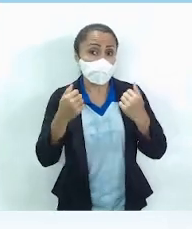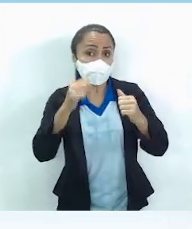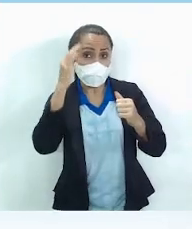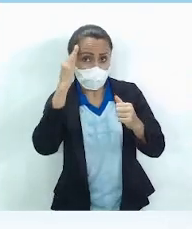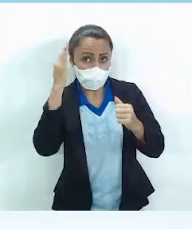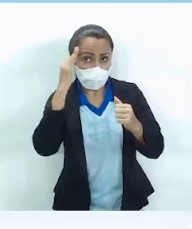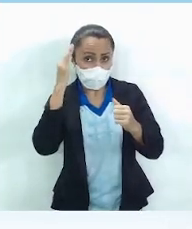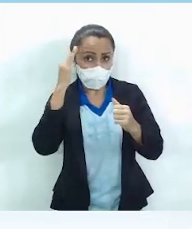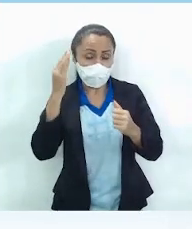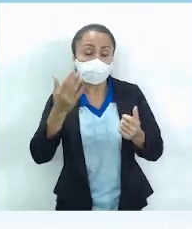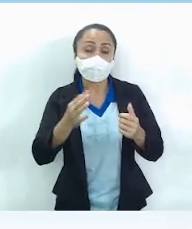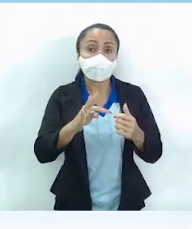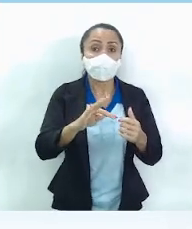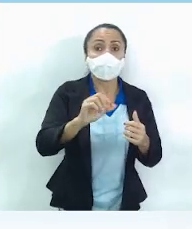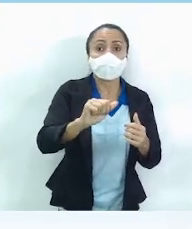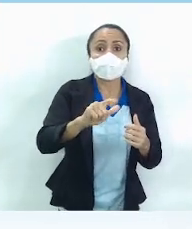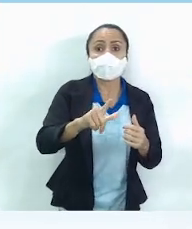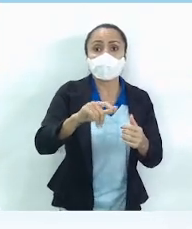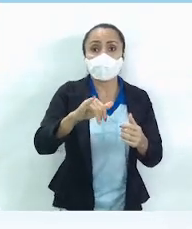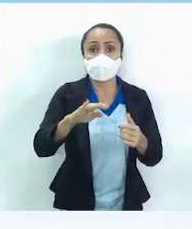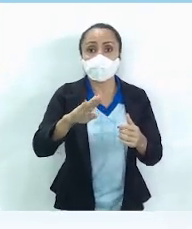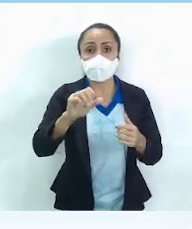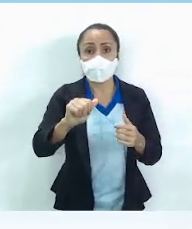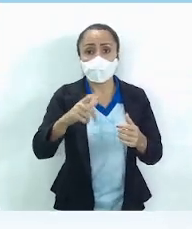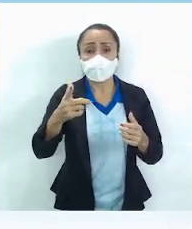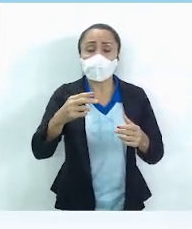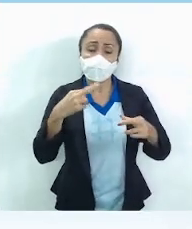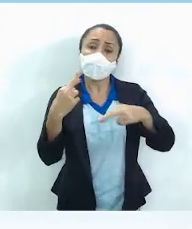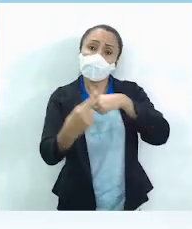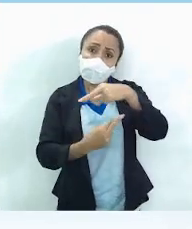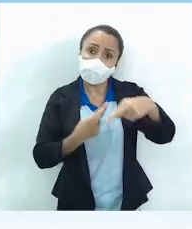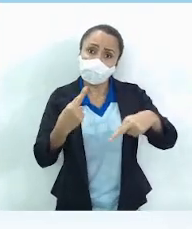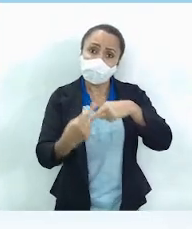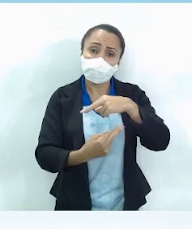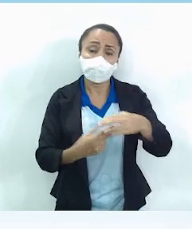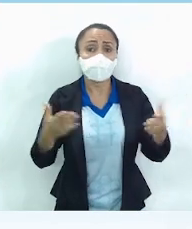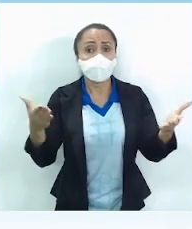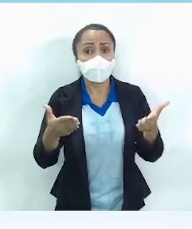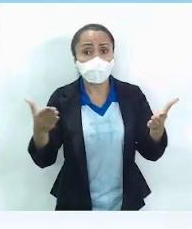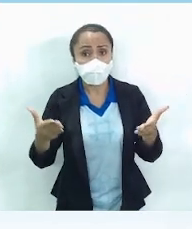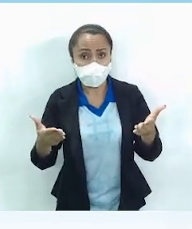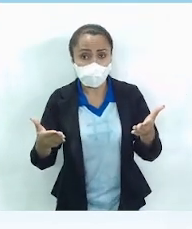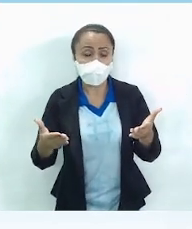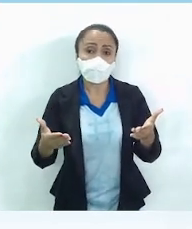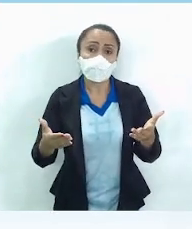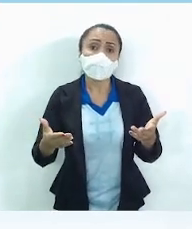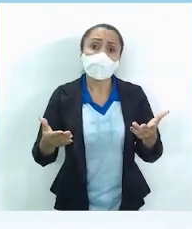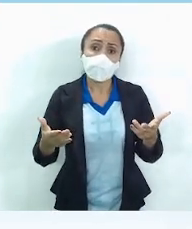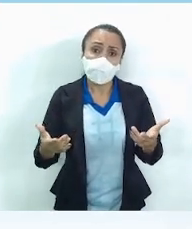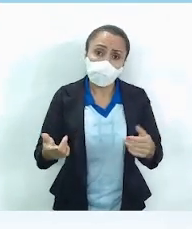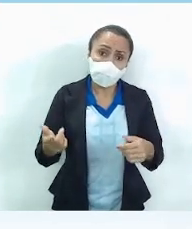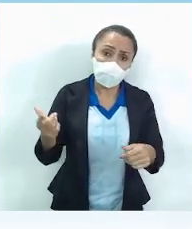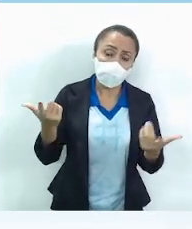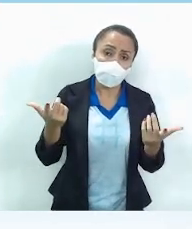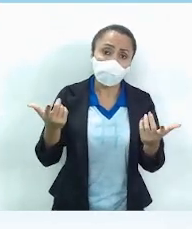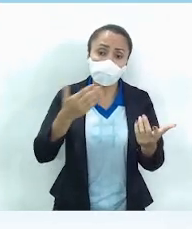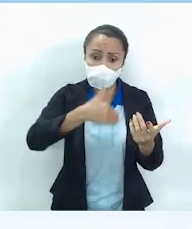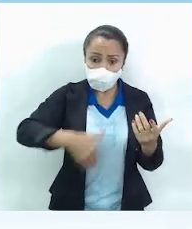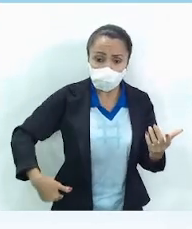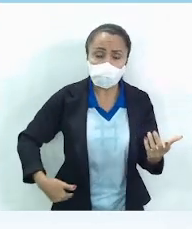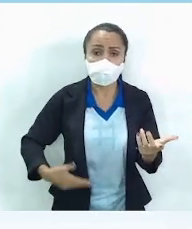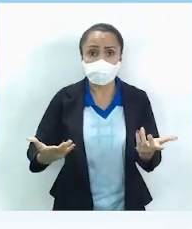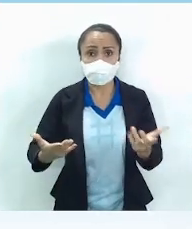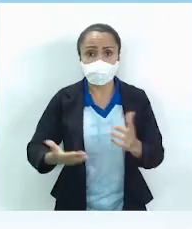que o Talibã era um grupo revolucionário e hoje é um governo. E hoje ele comanda essa região do